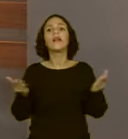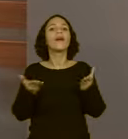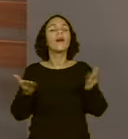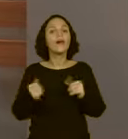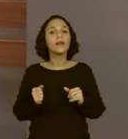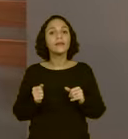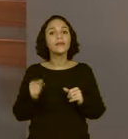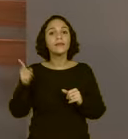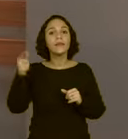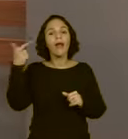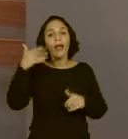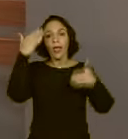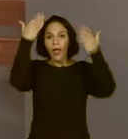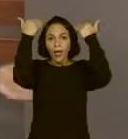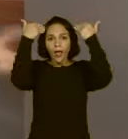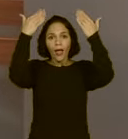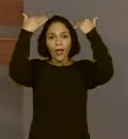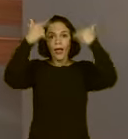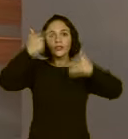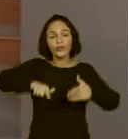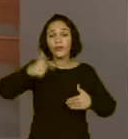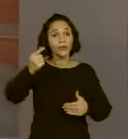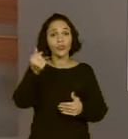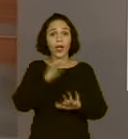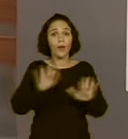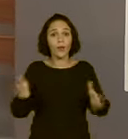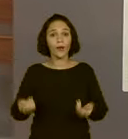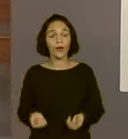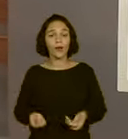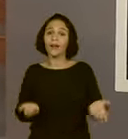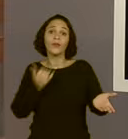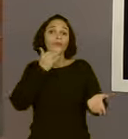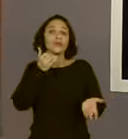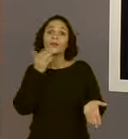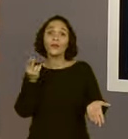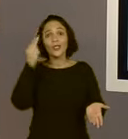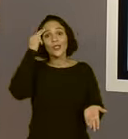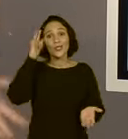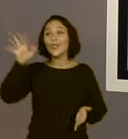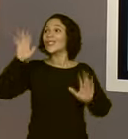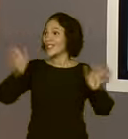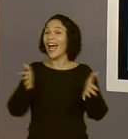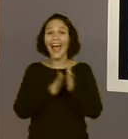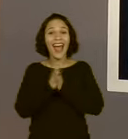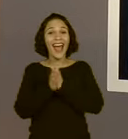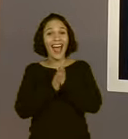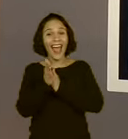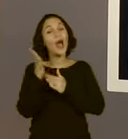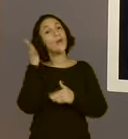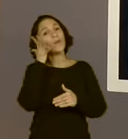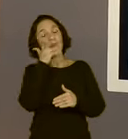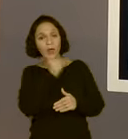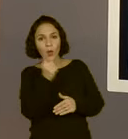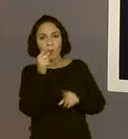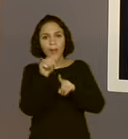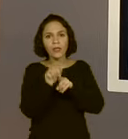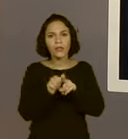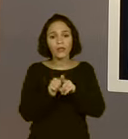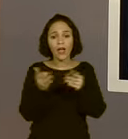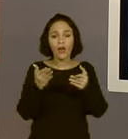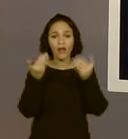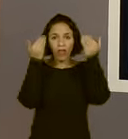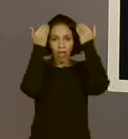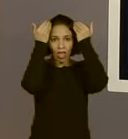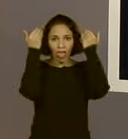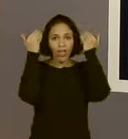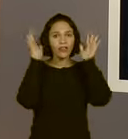não tem dinheiro para refazer a raiz. Então não adiantou nada, realizou aquele sonho, ficou bonito por 1 mês e tudo, e